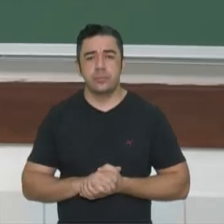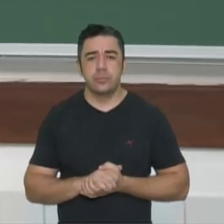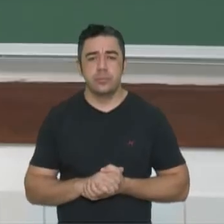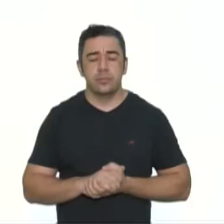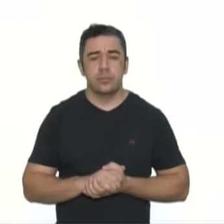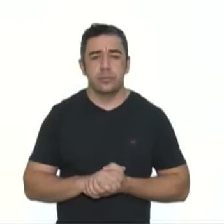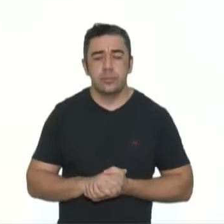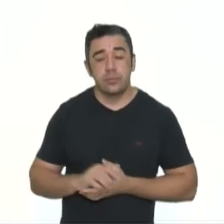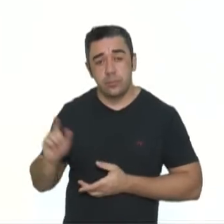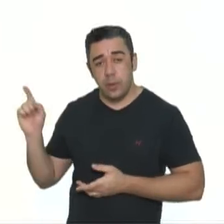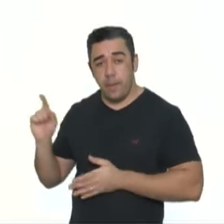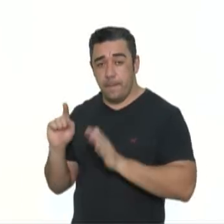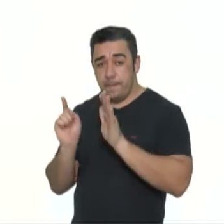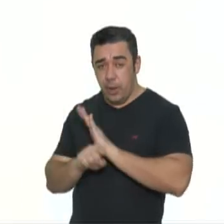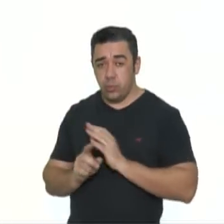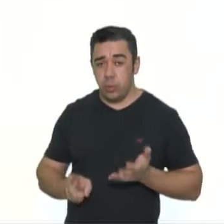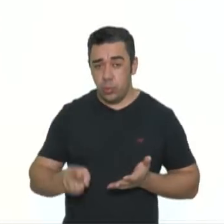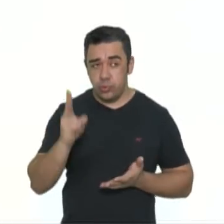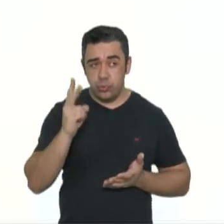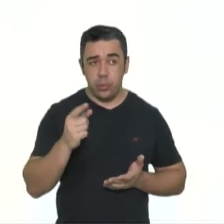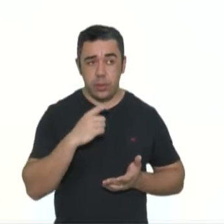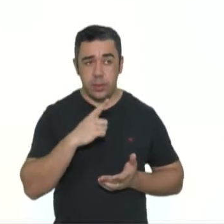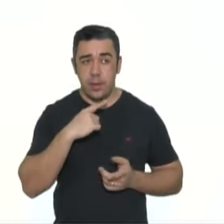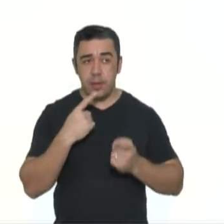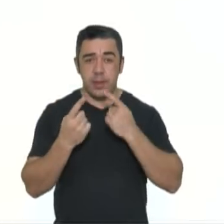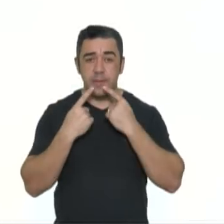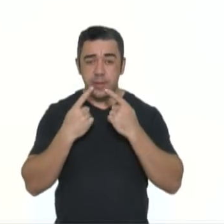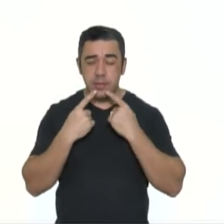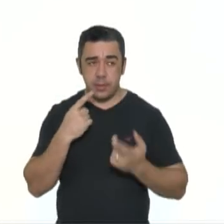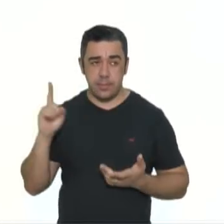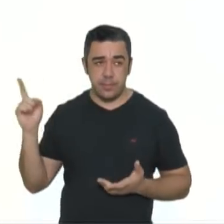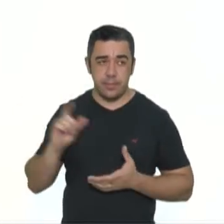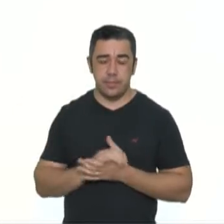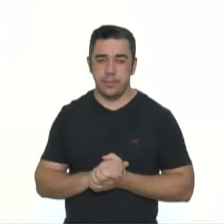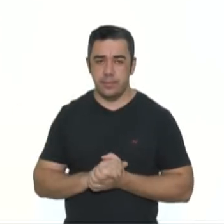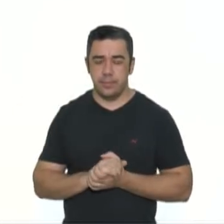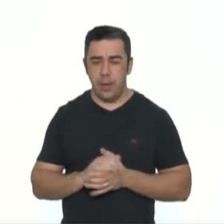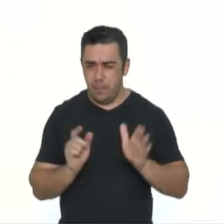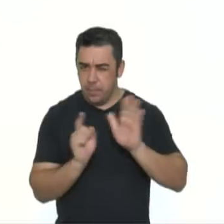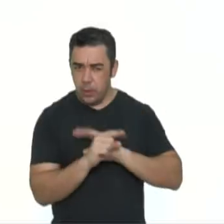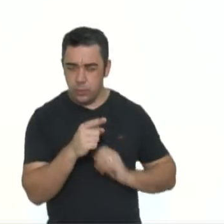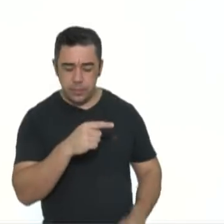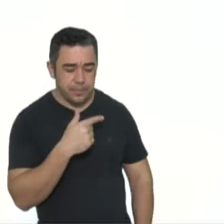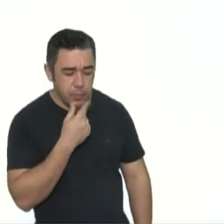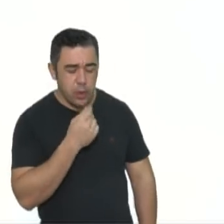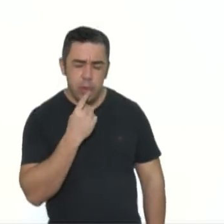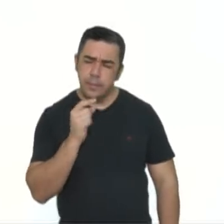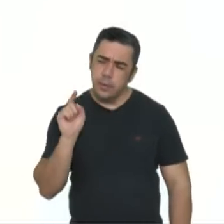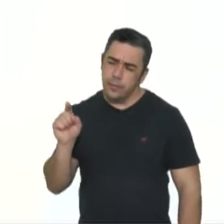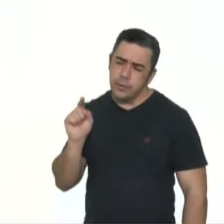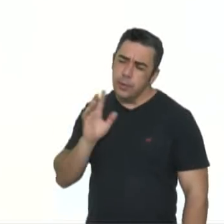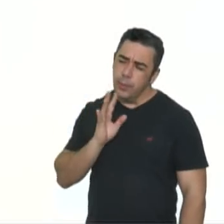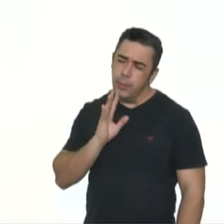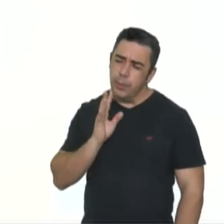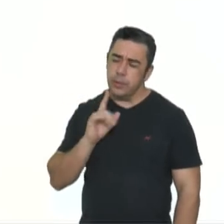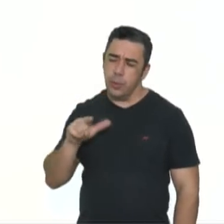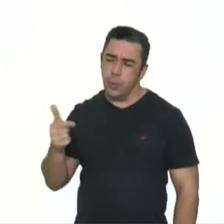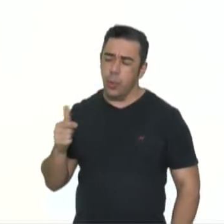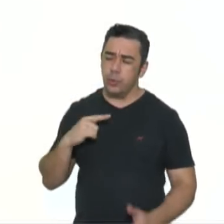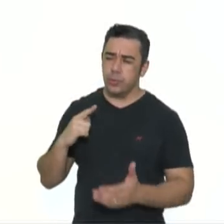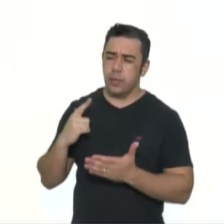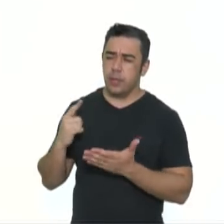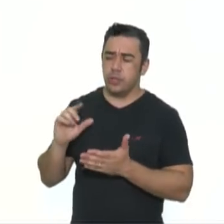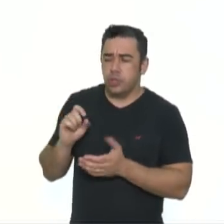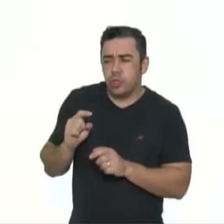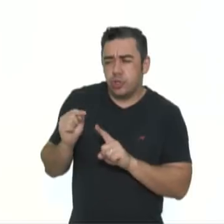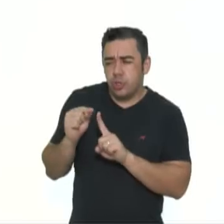Vamos lá, ó. Pergunta, vamos continuar com a entrevista aqui, né? O senhor, pergunta ao Marcos Bagno, o senhor tem conhecimento de outras obras literárias